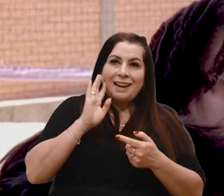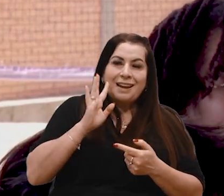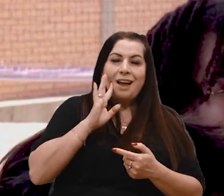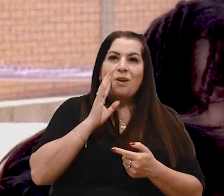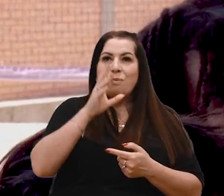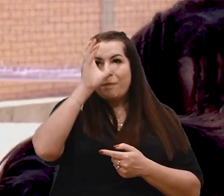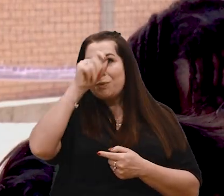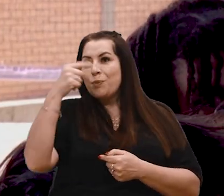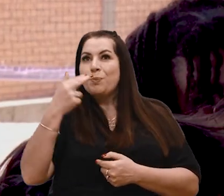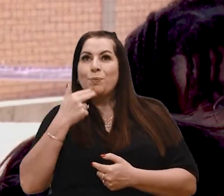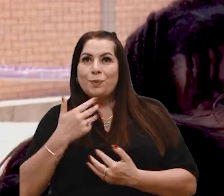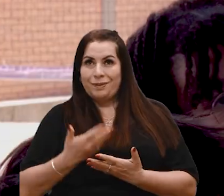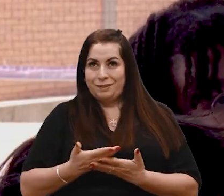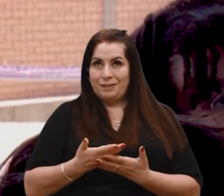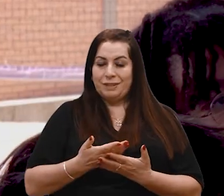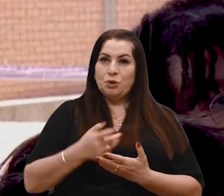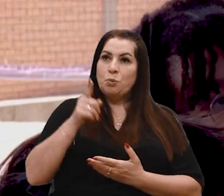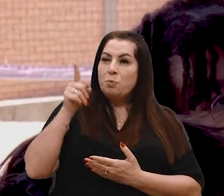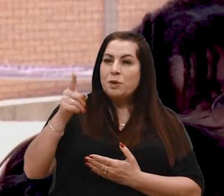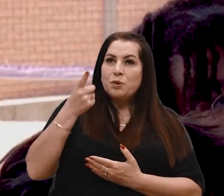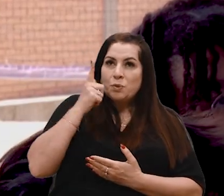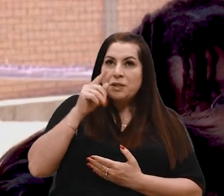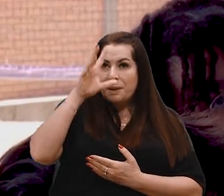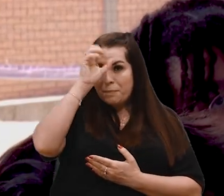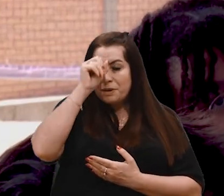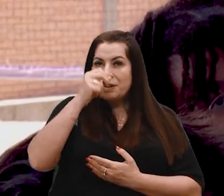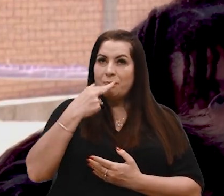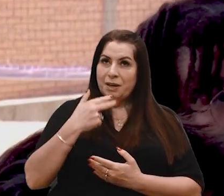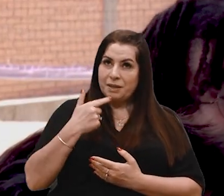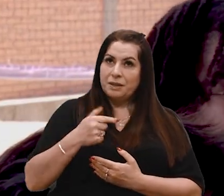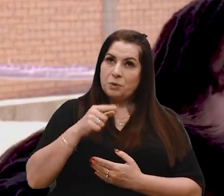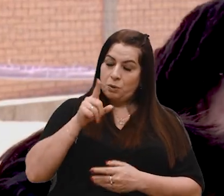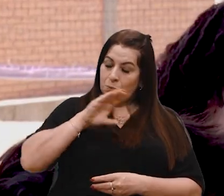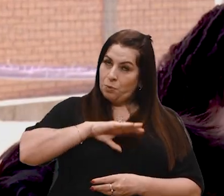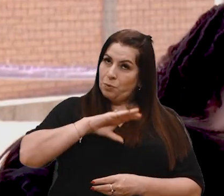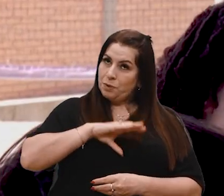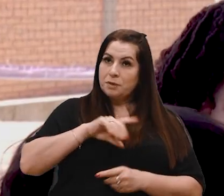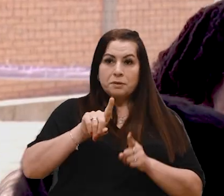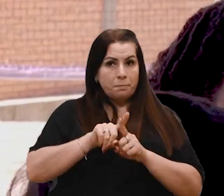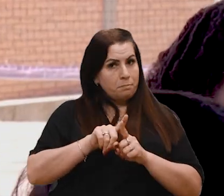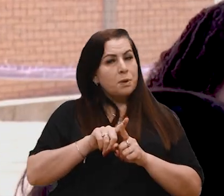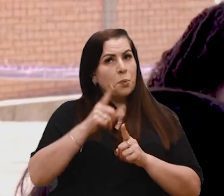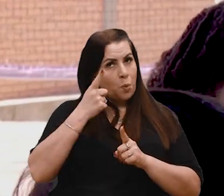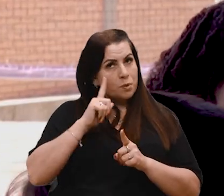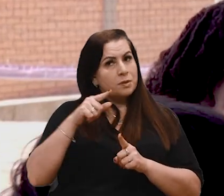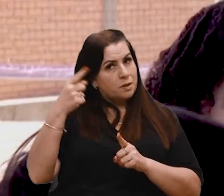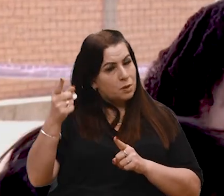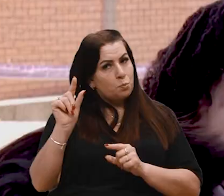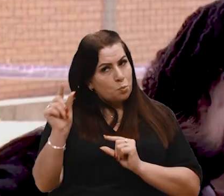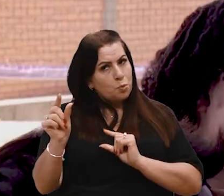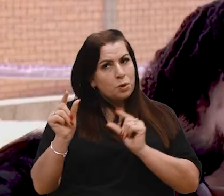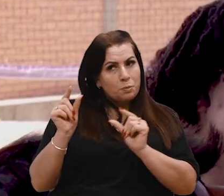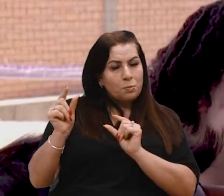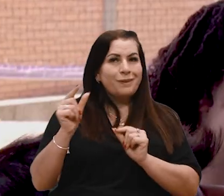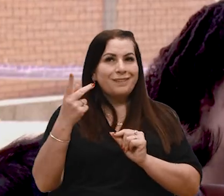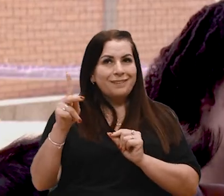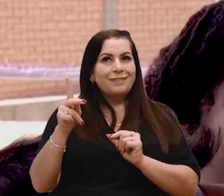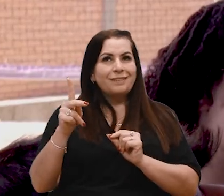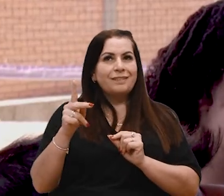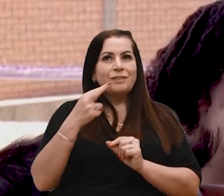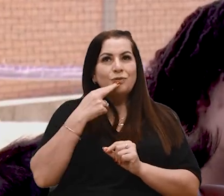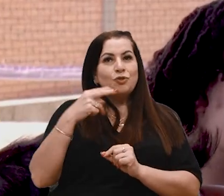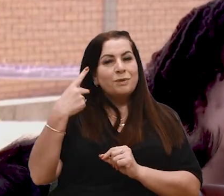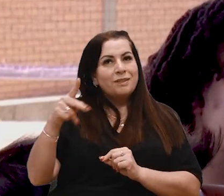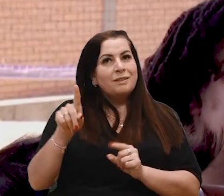é um negócio muito legal aprendendo outras línguas. Como eles conseguiram aprender a nossa língua, que é o português, a gente também consegue aprender um pouco